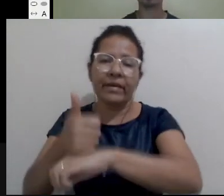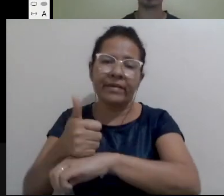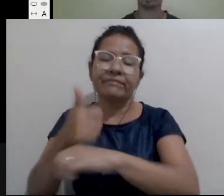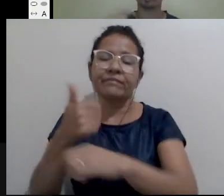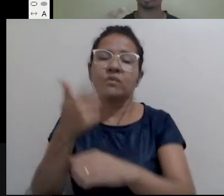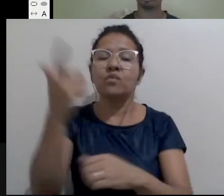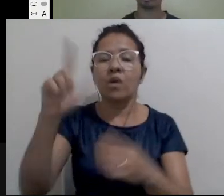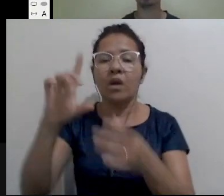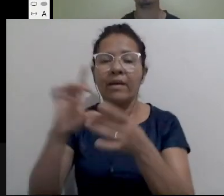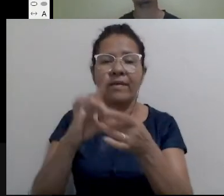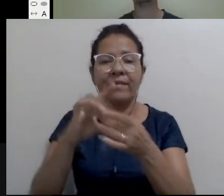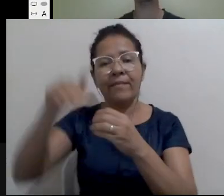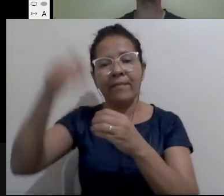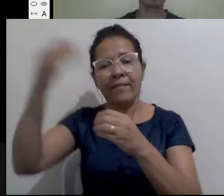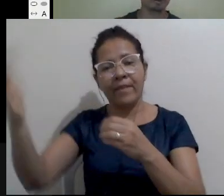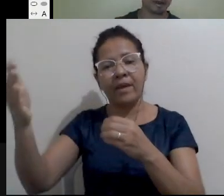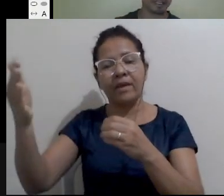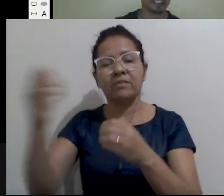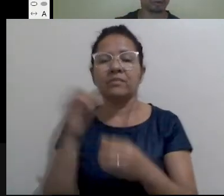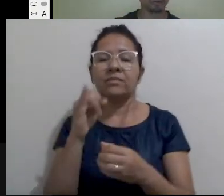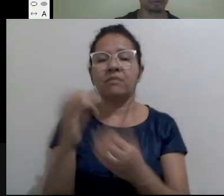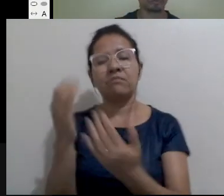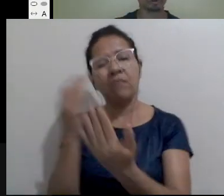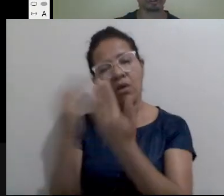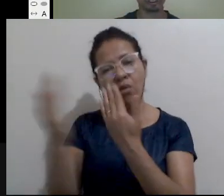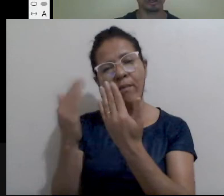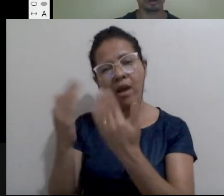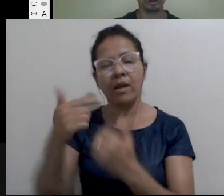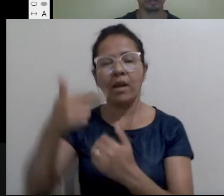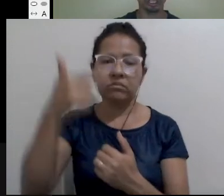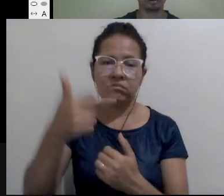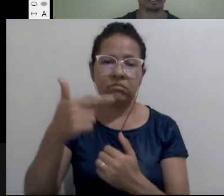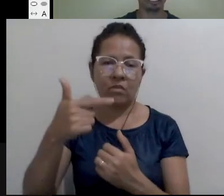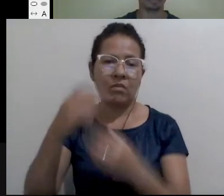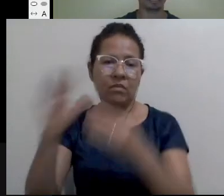ser compartilhado posteriormente. Então, se a gente fosse comparar esses dois compostos aqui, ó,